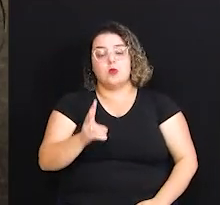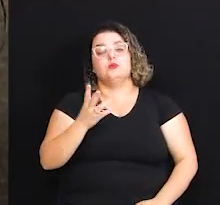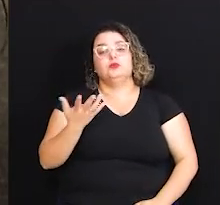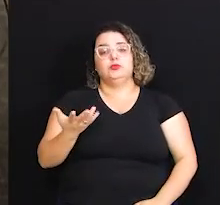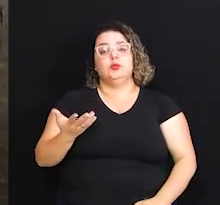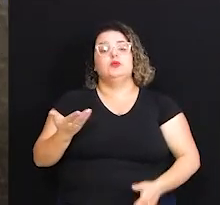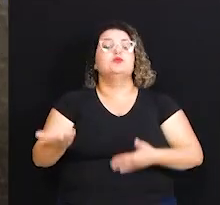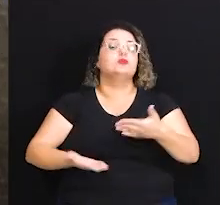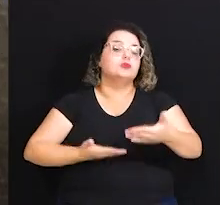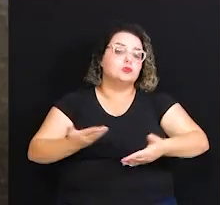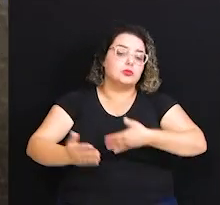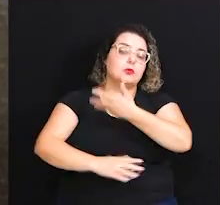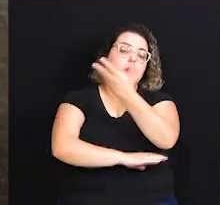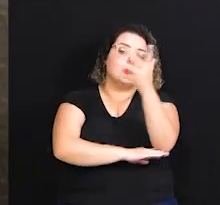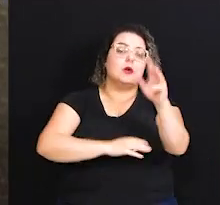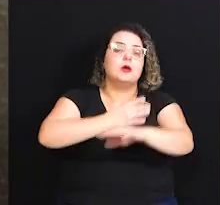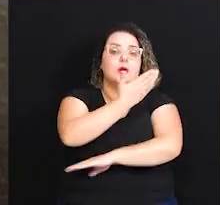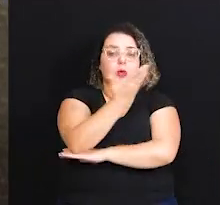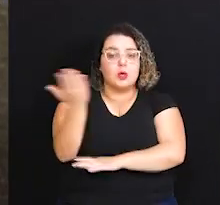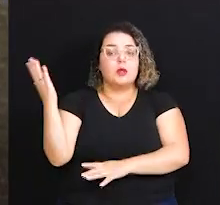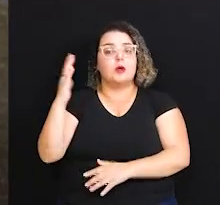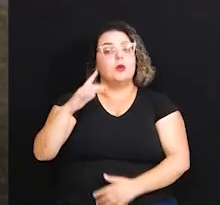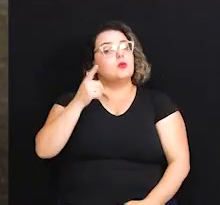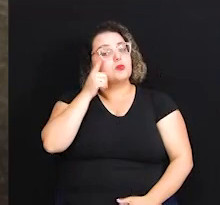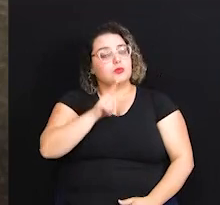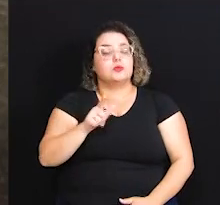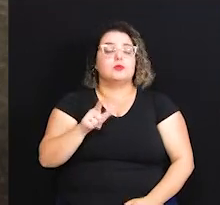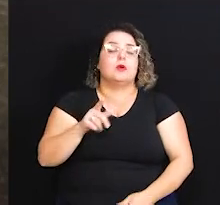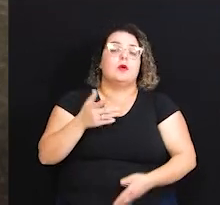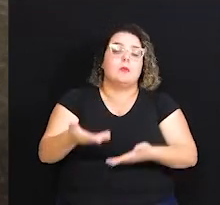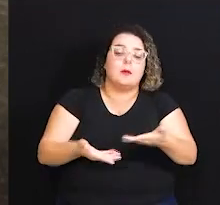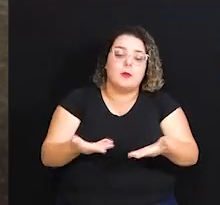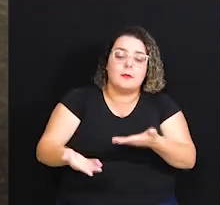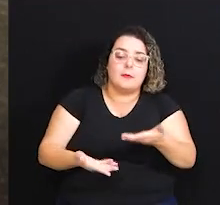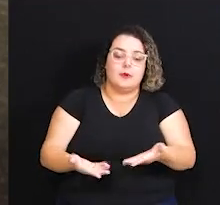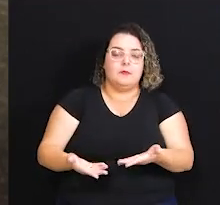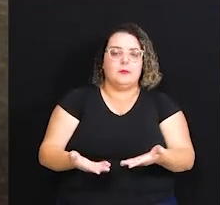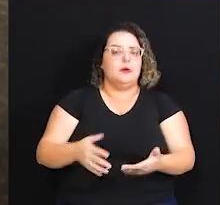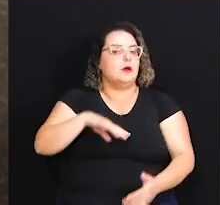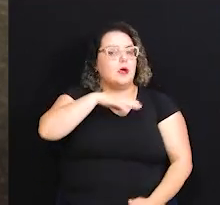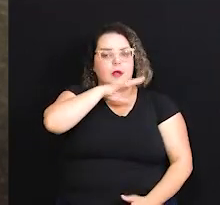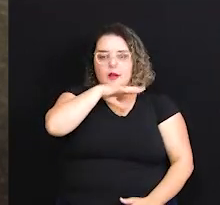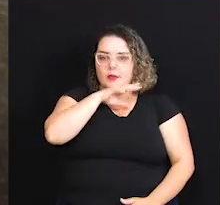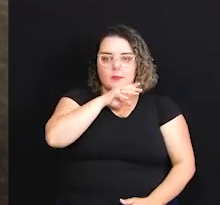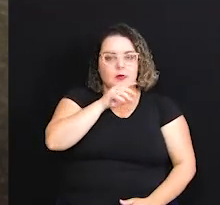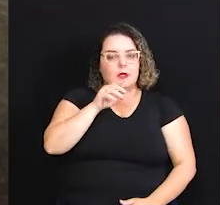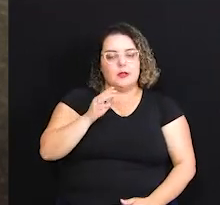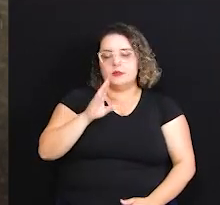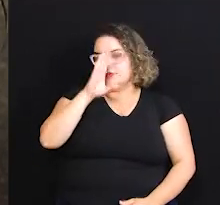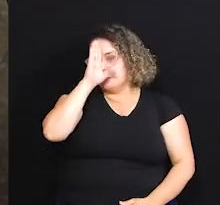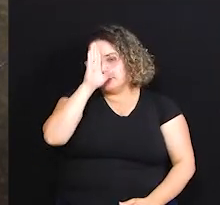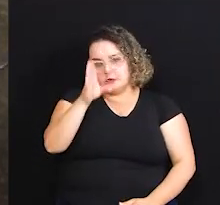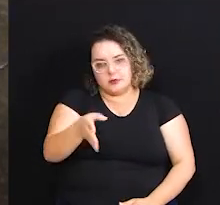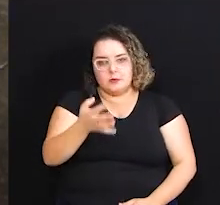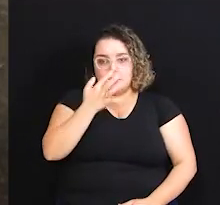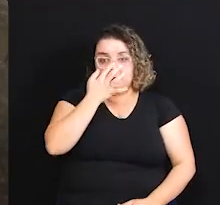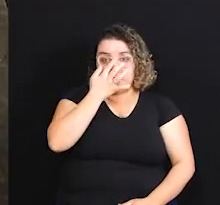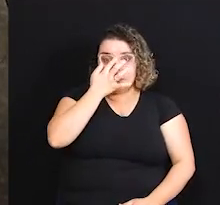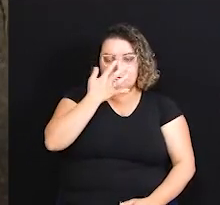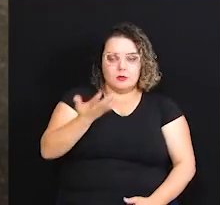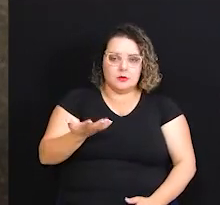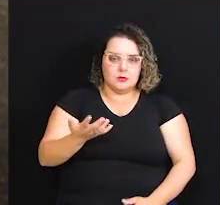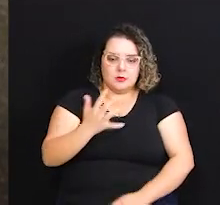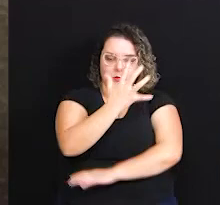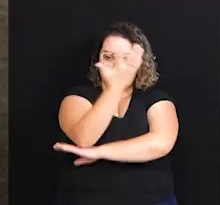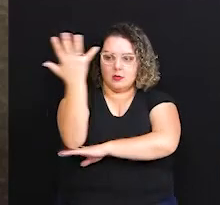serviços ambientais que a floresta demanda e conseguir manter também as populações, principalmente também de animais, que conforme a